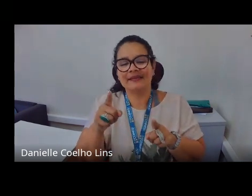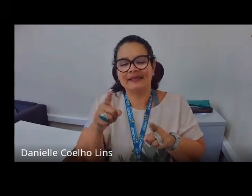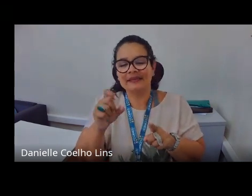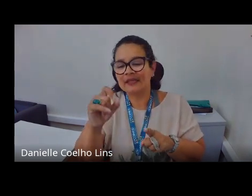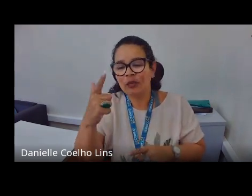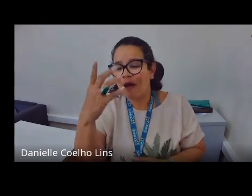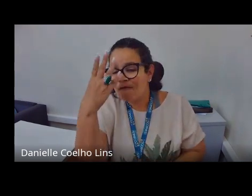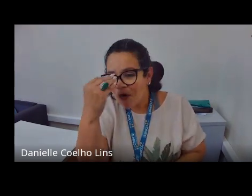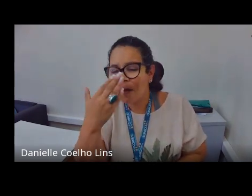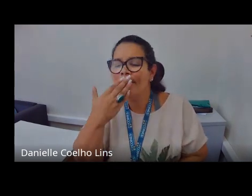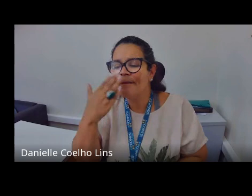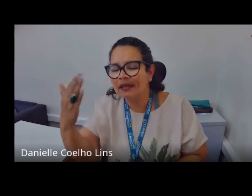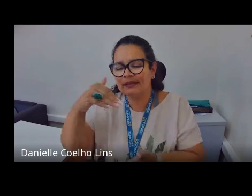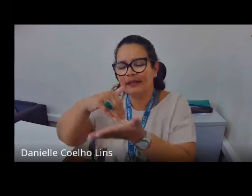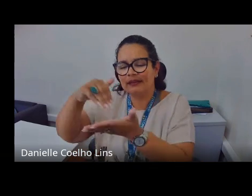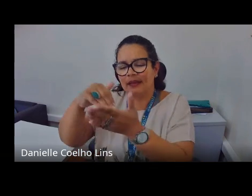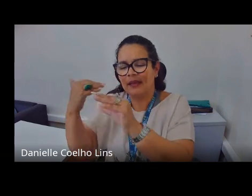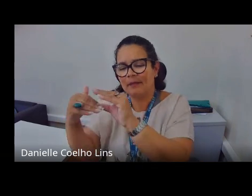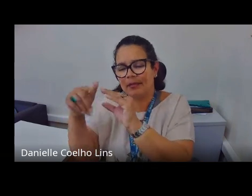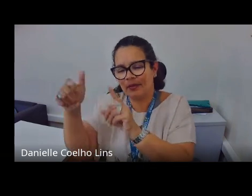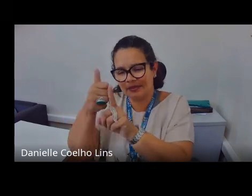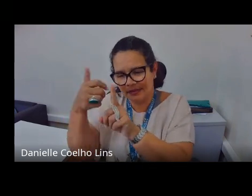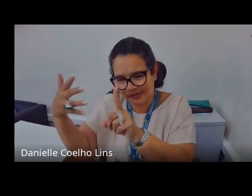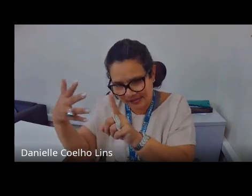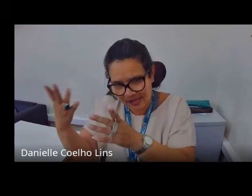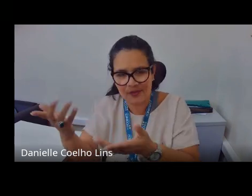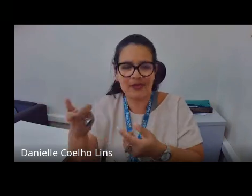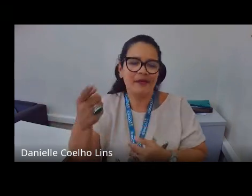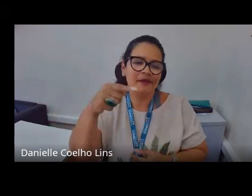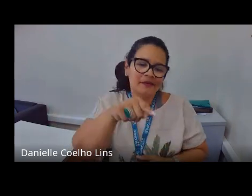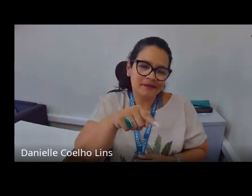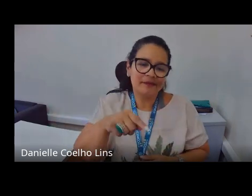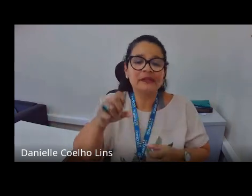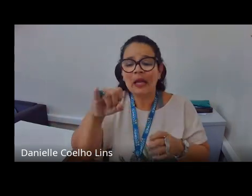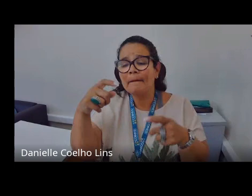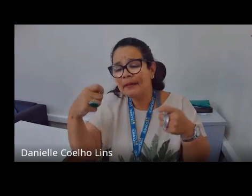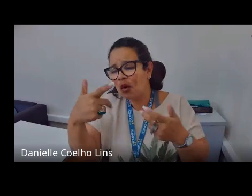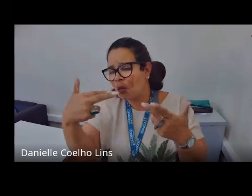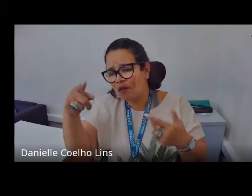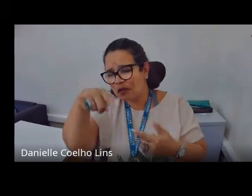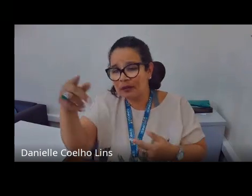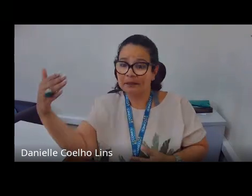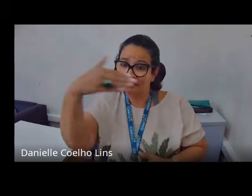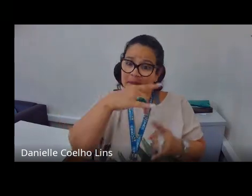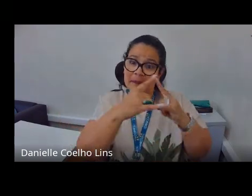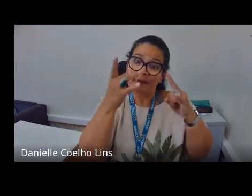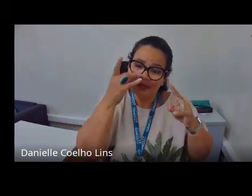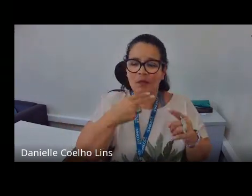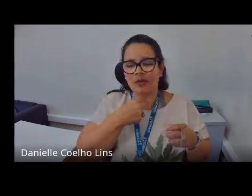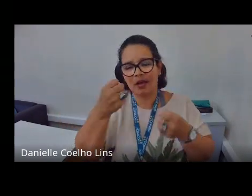né, e eu sei que assim, a gente tem um curso aqui, vocês podem, né,